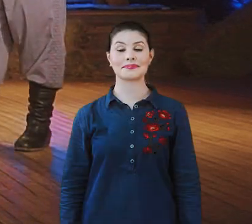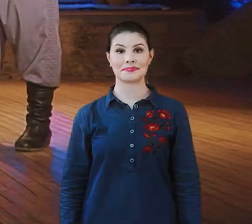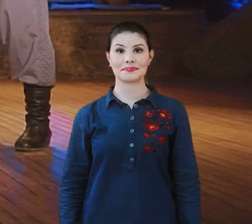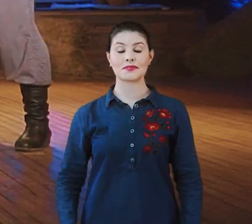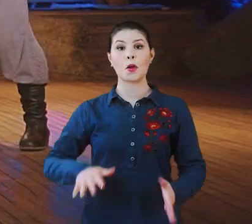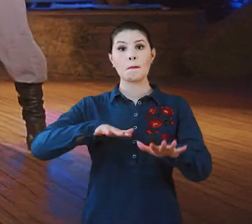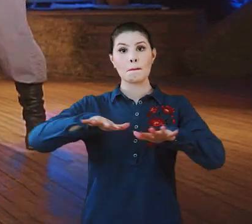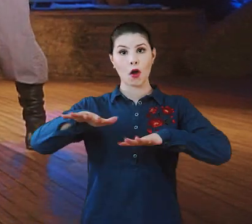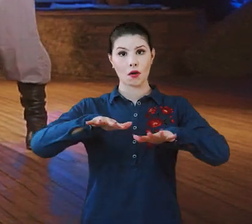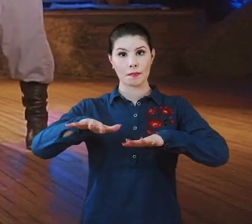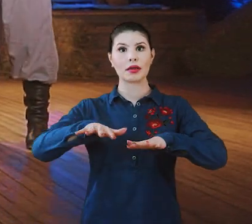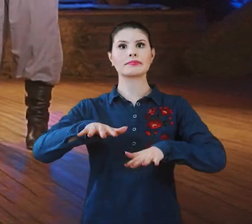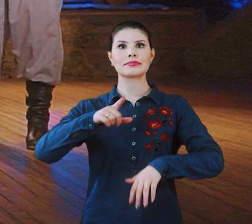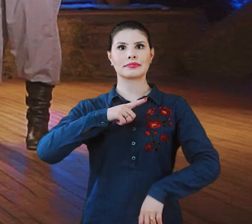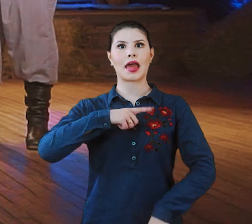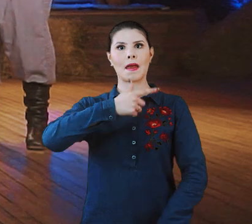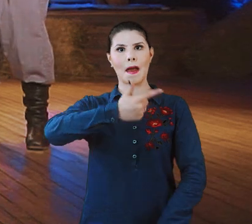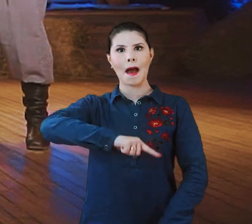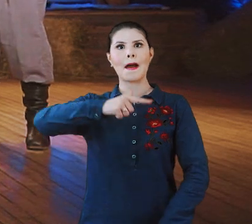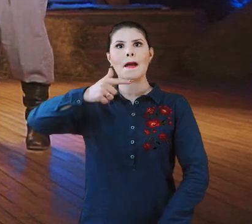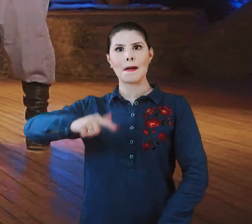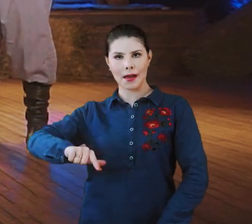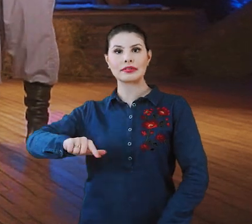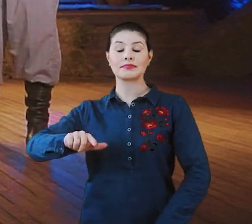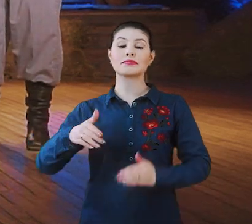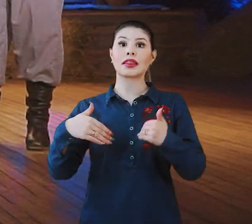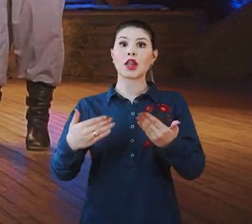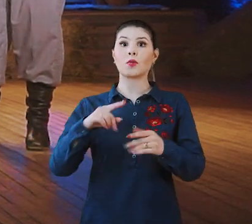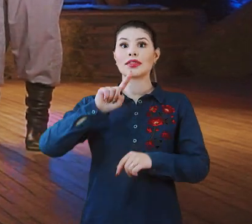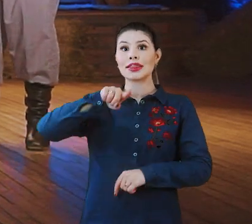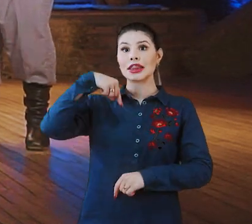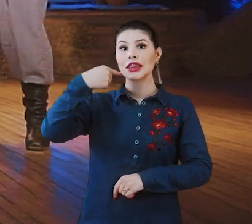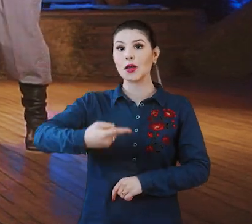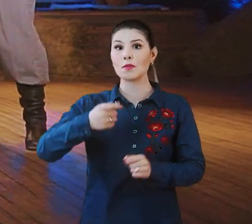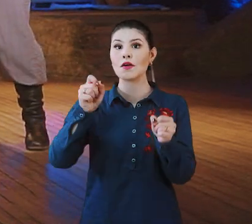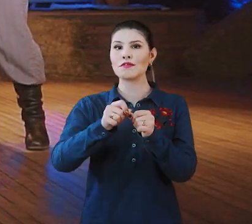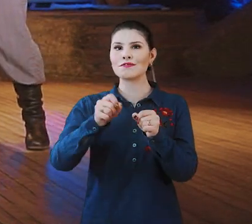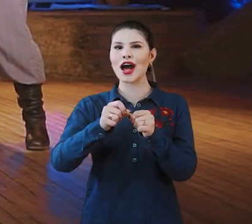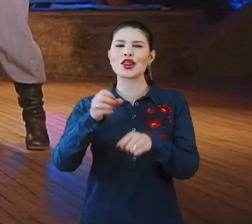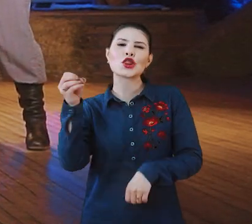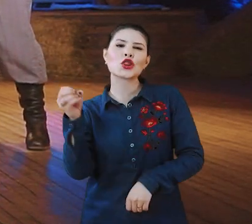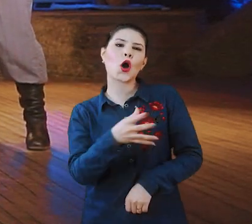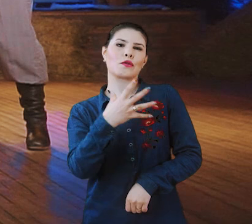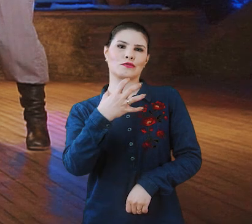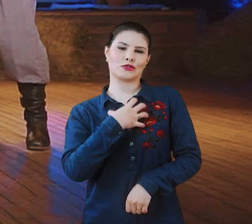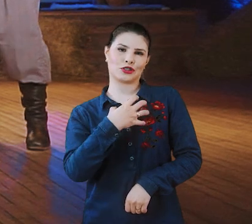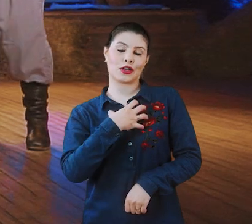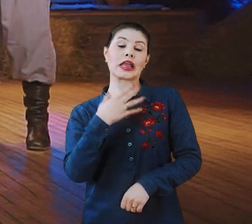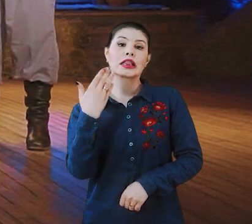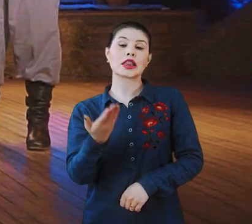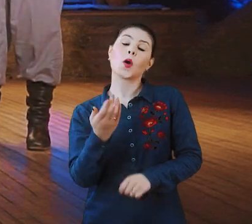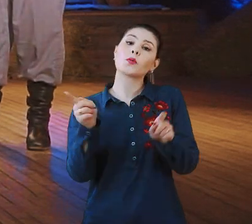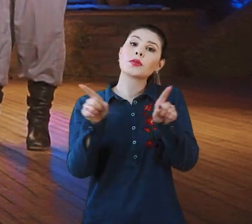Essa movimentação é repetida duas vezes, para assim depois executar um novo passeio, que dessa vez